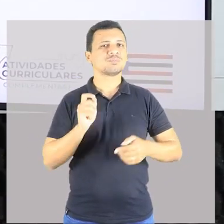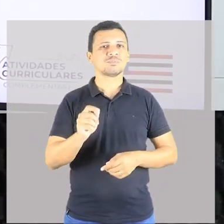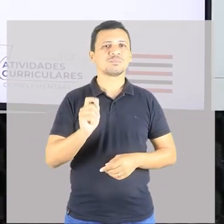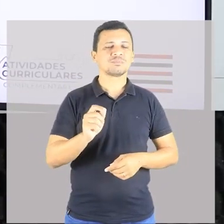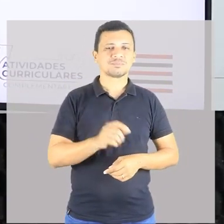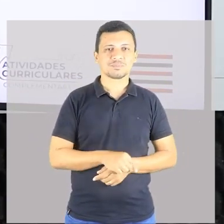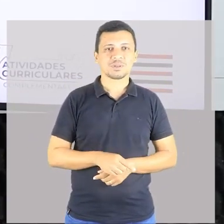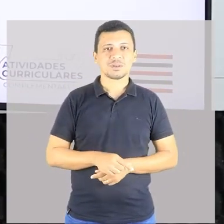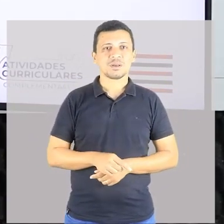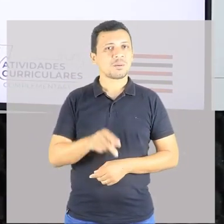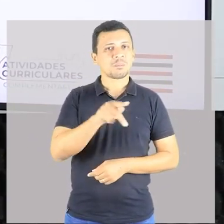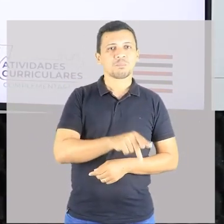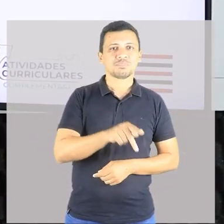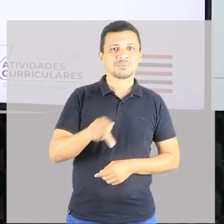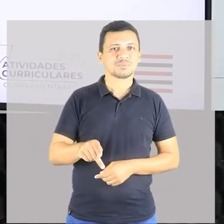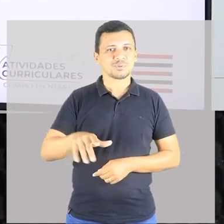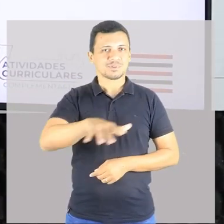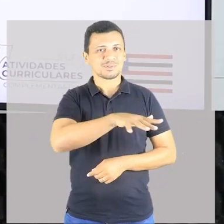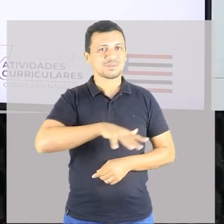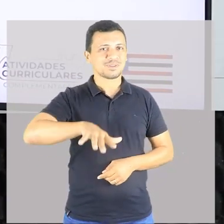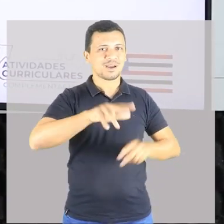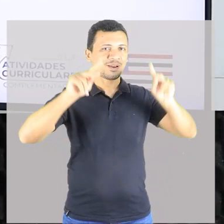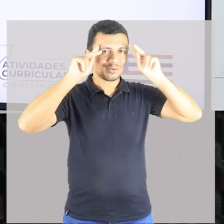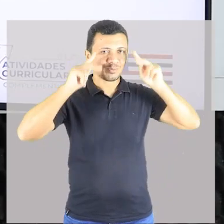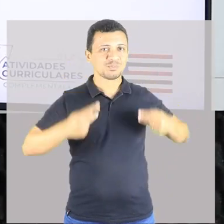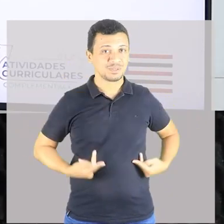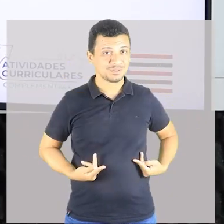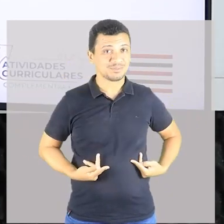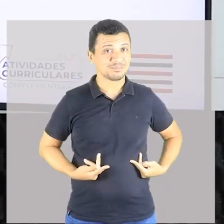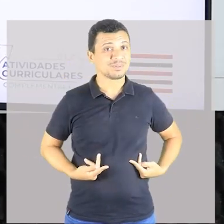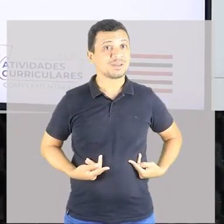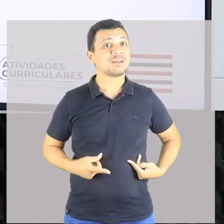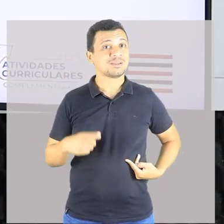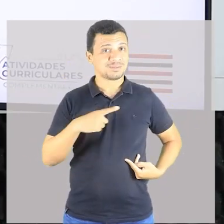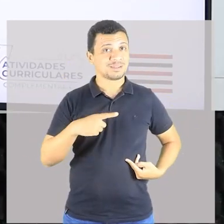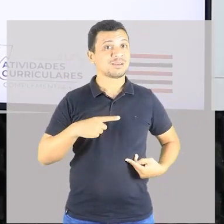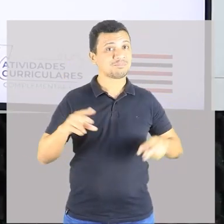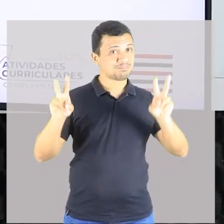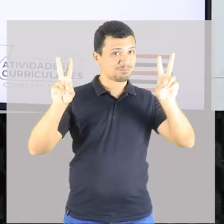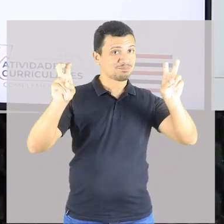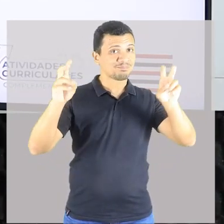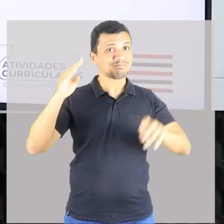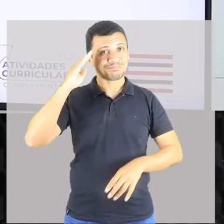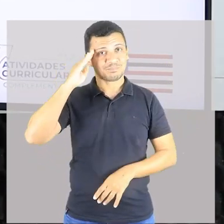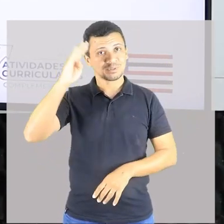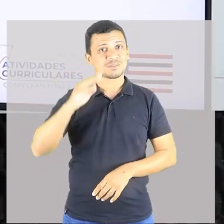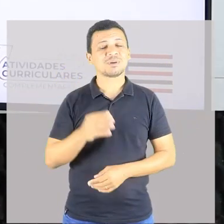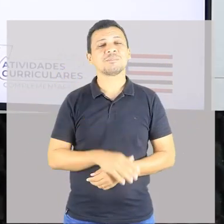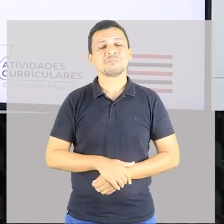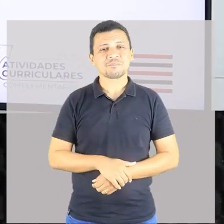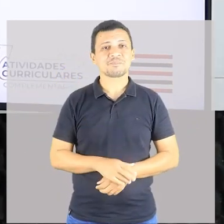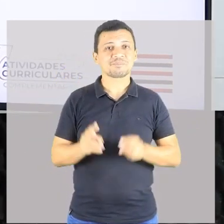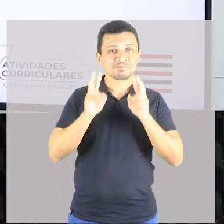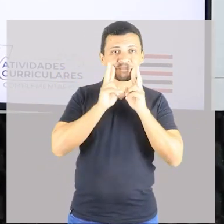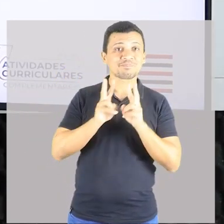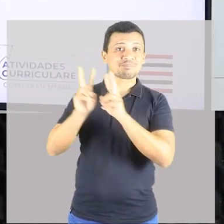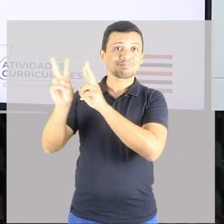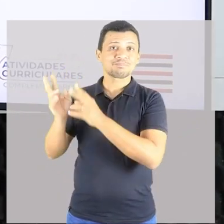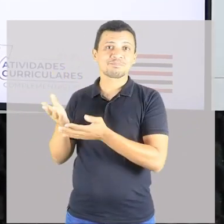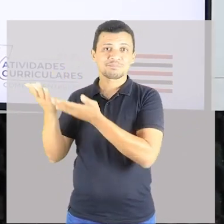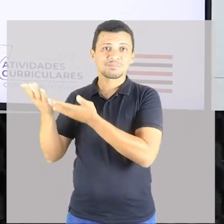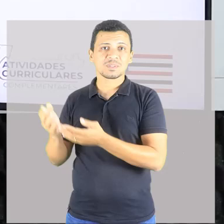nós, professores de humanas, eu considero como uma temática central, tá certo? Que, como você está vendo aqui, é a temática